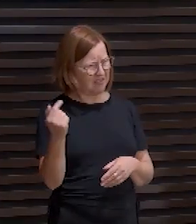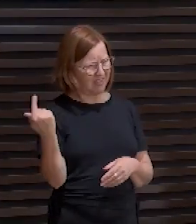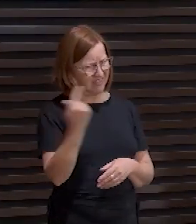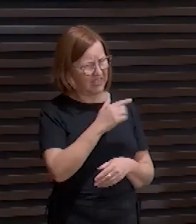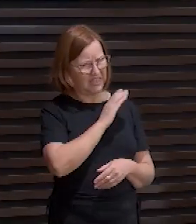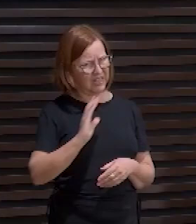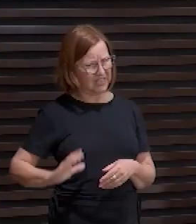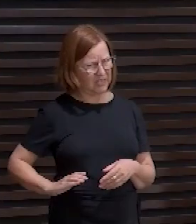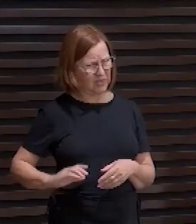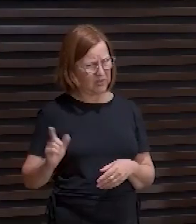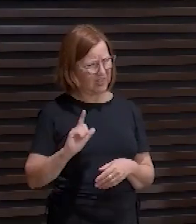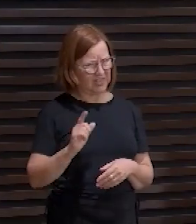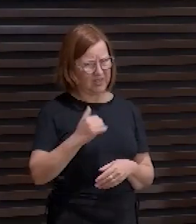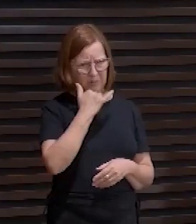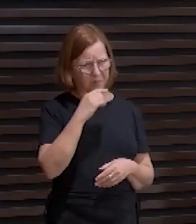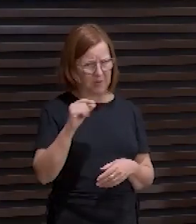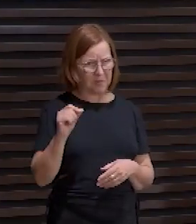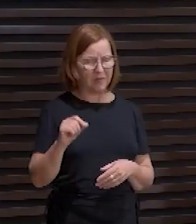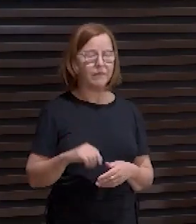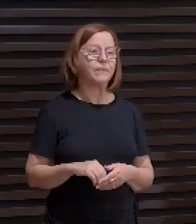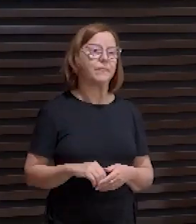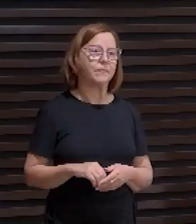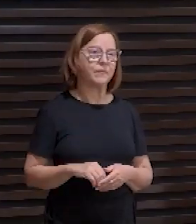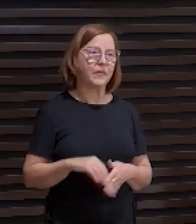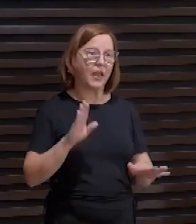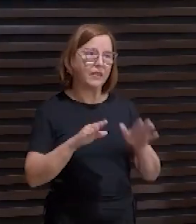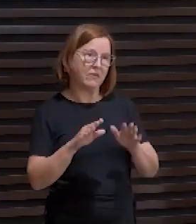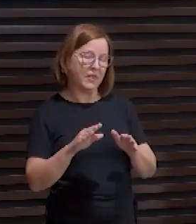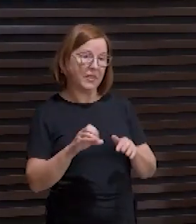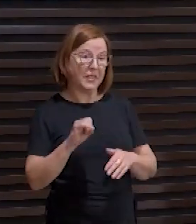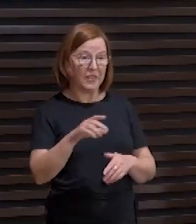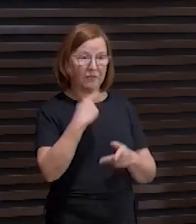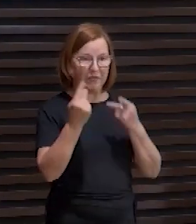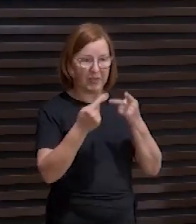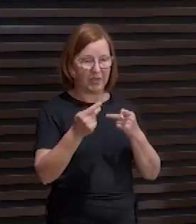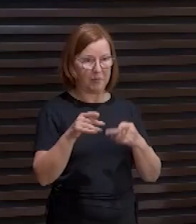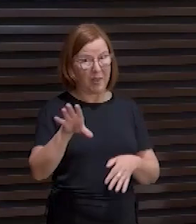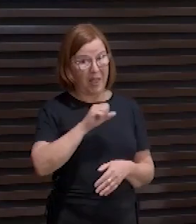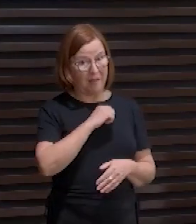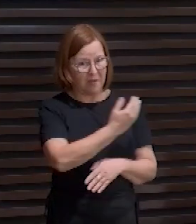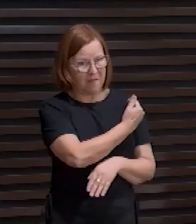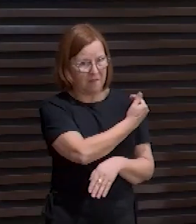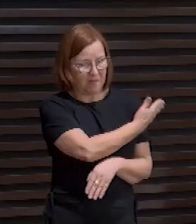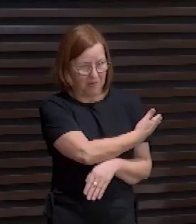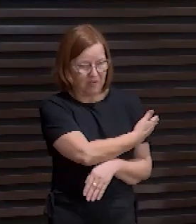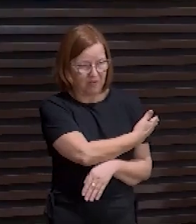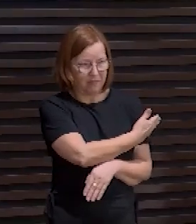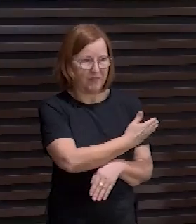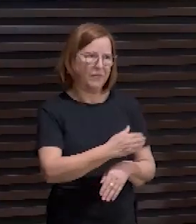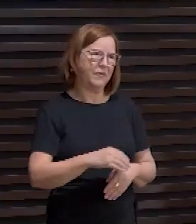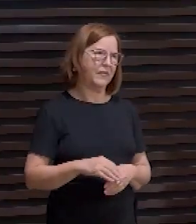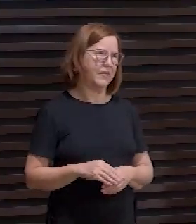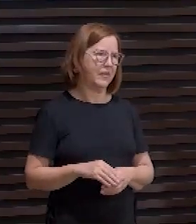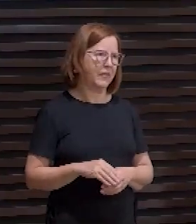E muitas vezes, queridos, quando a gente fala de amar o próximo, a gente acaba até ligando isso à caridade. Ah, não,